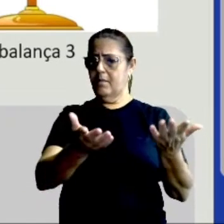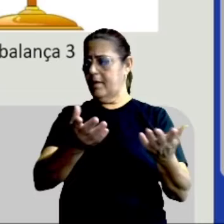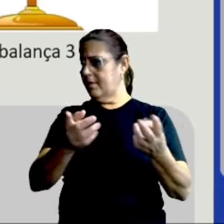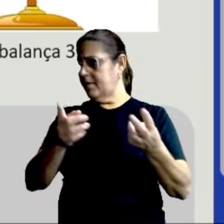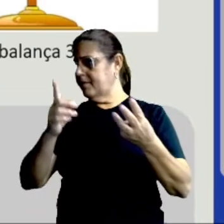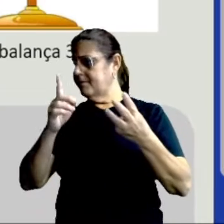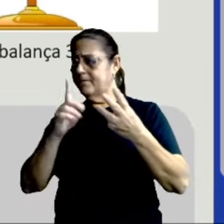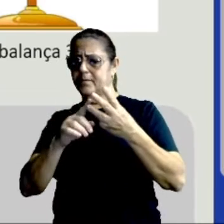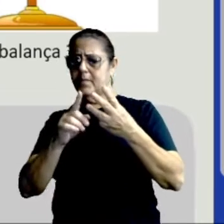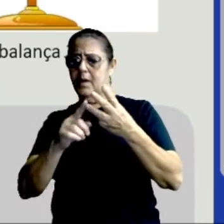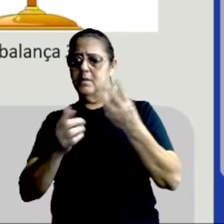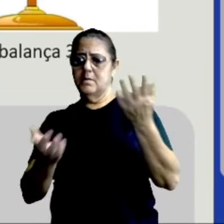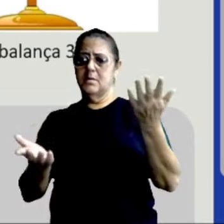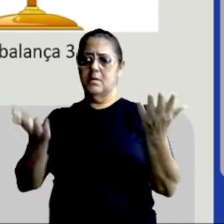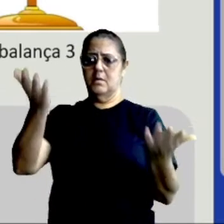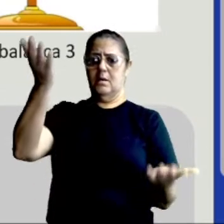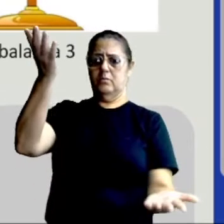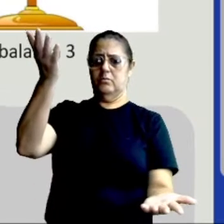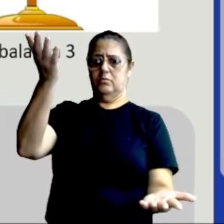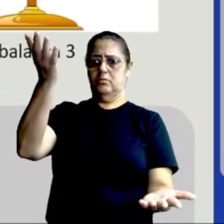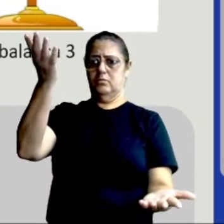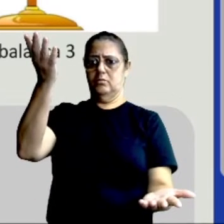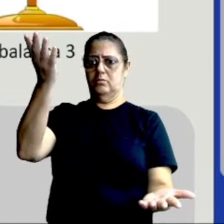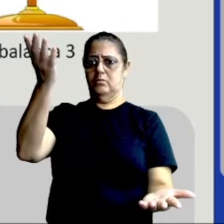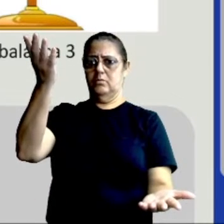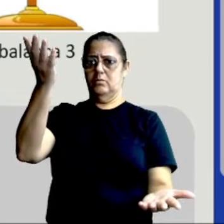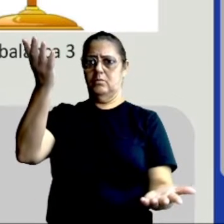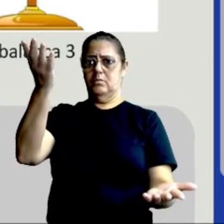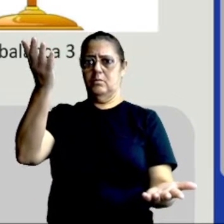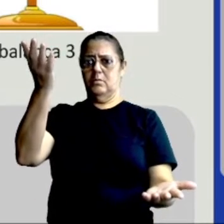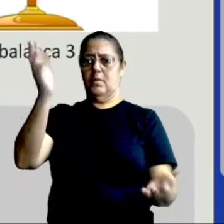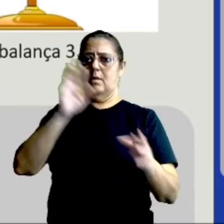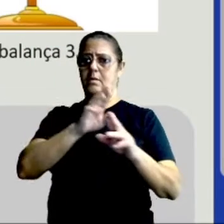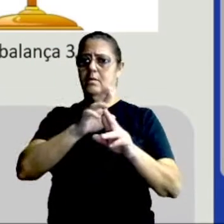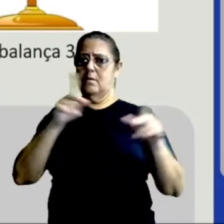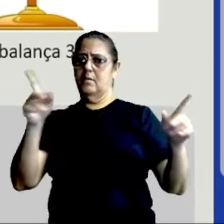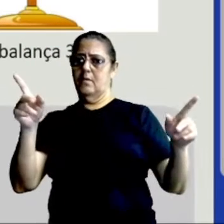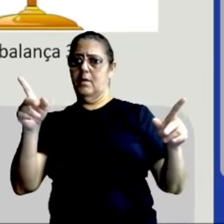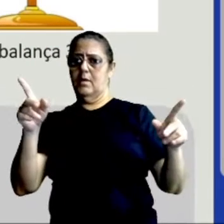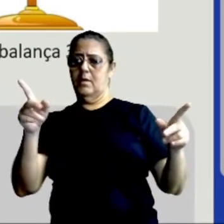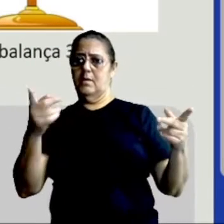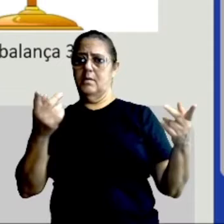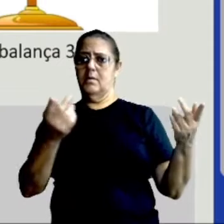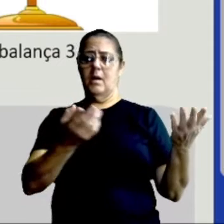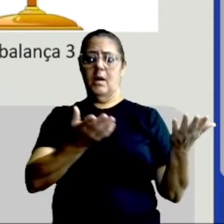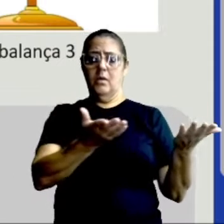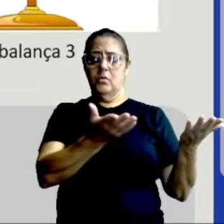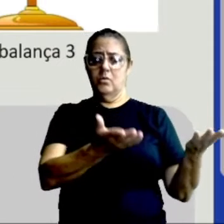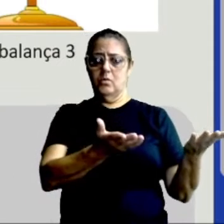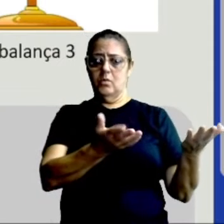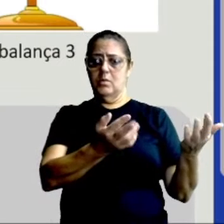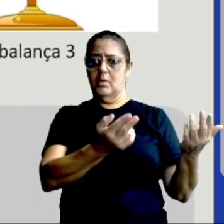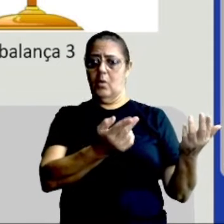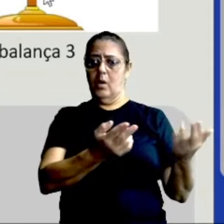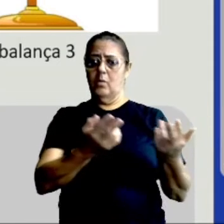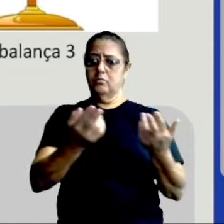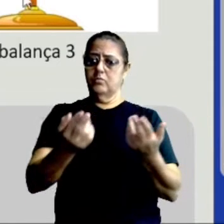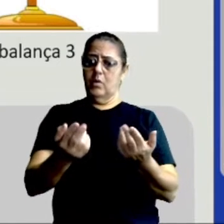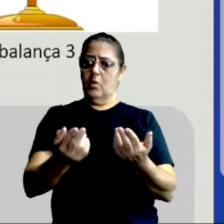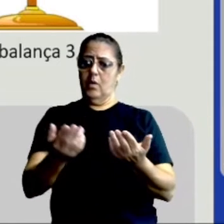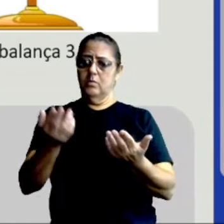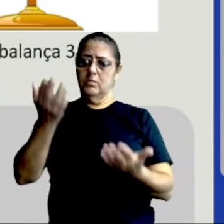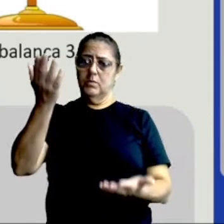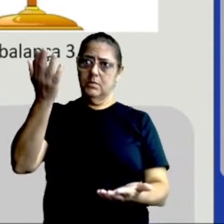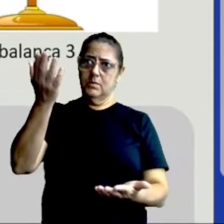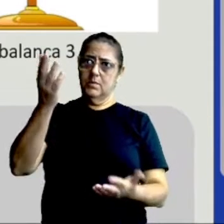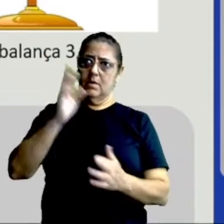Já a terceira, a gente vê que os 2 pratos estão em níveis diferentes, em alturas diferentes. Aqui é uma